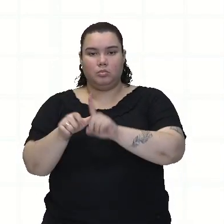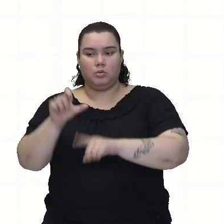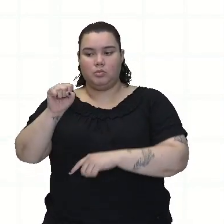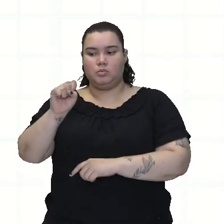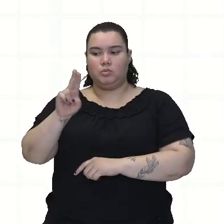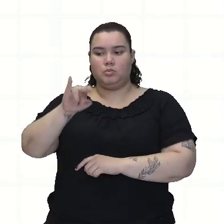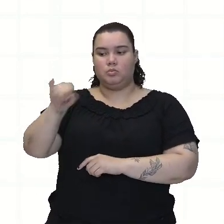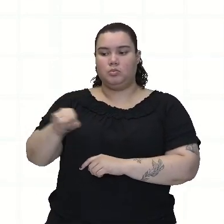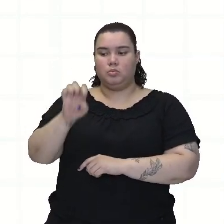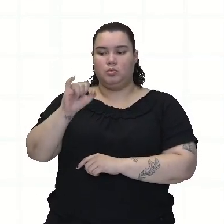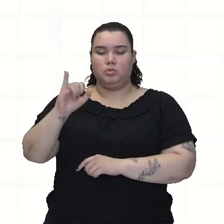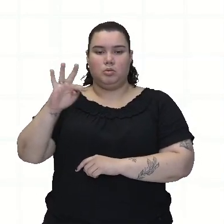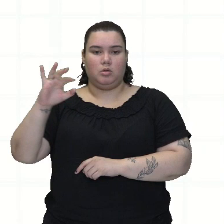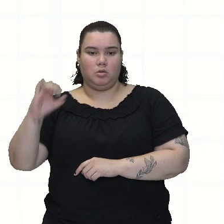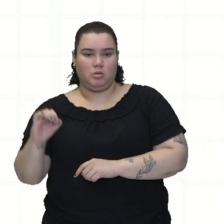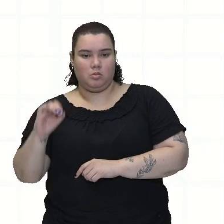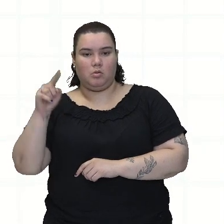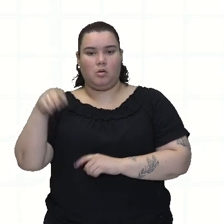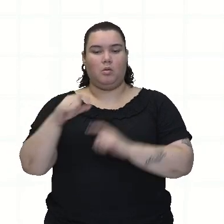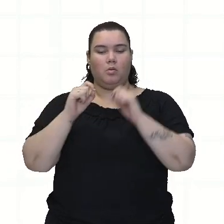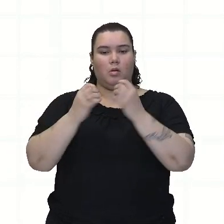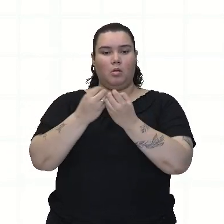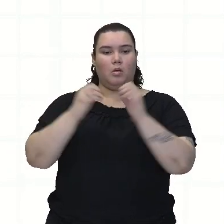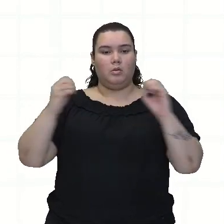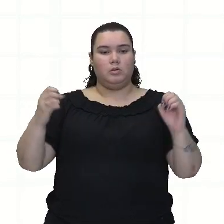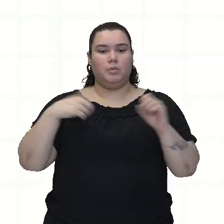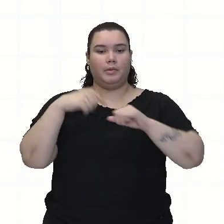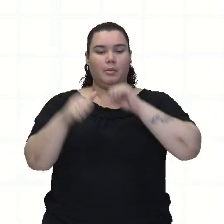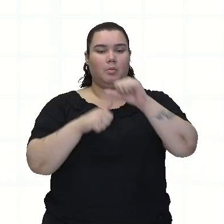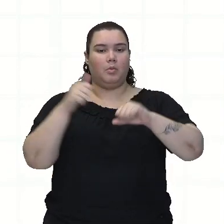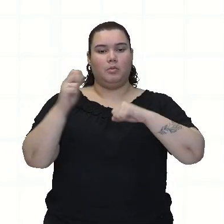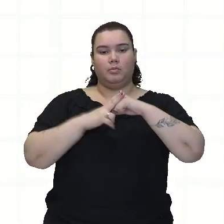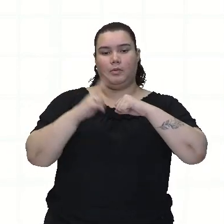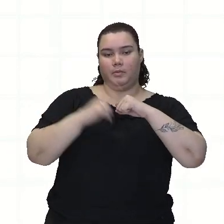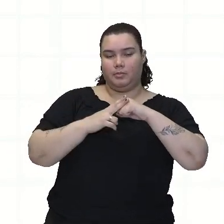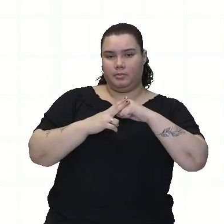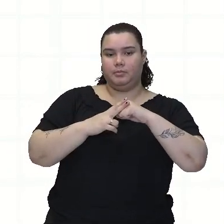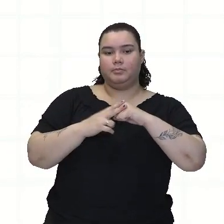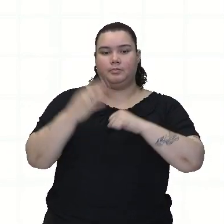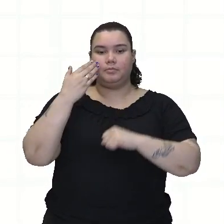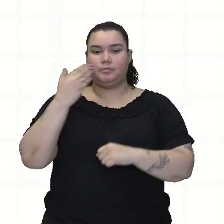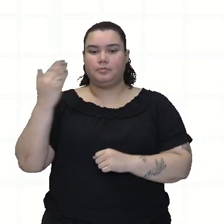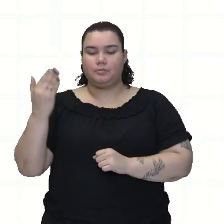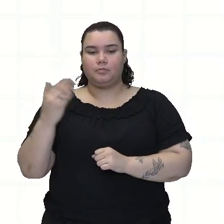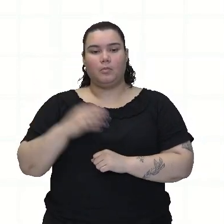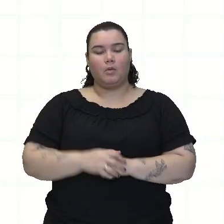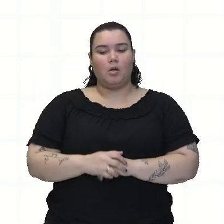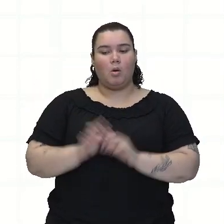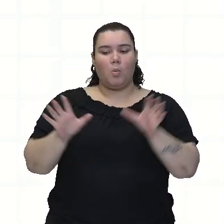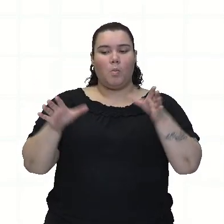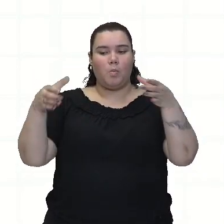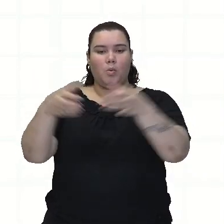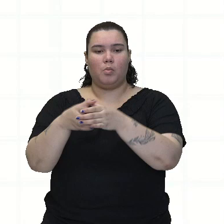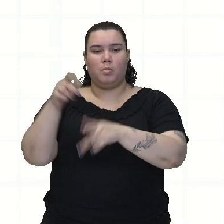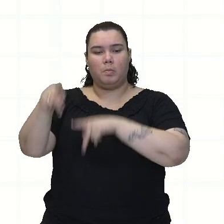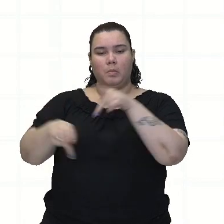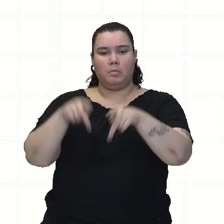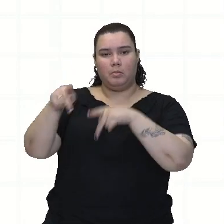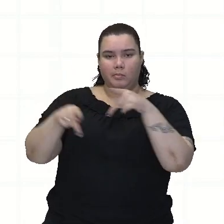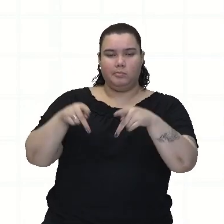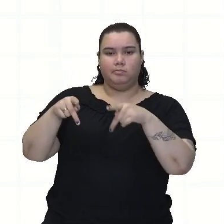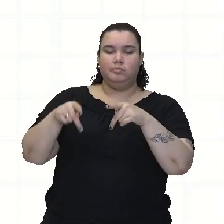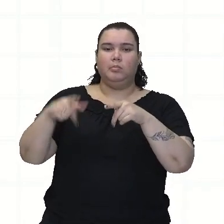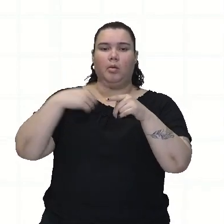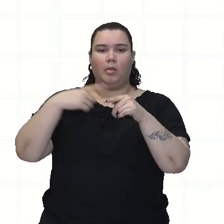ou sofre a ação do verbo, né? Os ativistas protestaram contra o desmatamento. Perguntinha clássica, quem protestou contra o desmatamento?